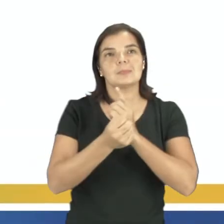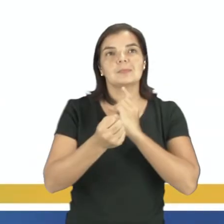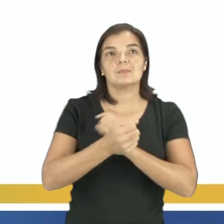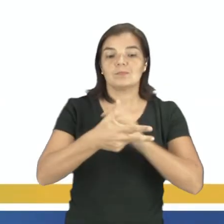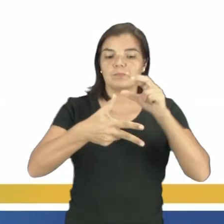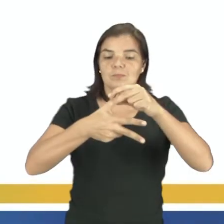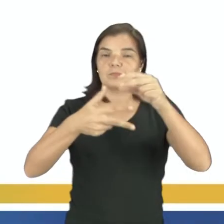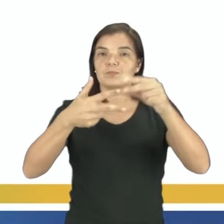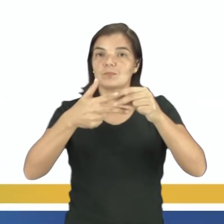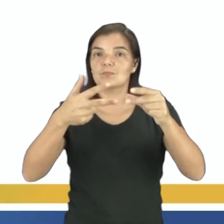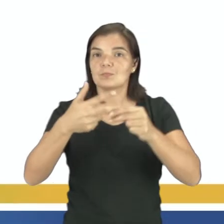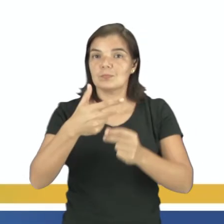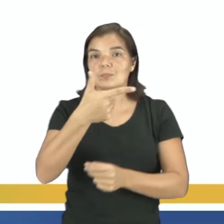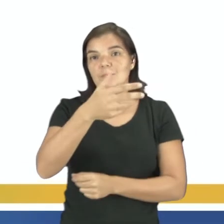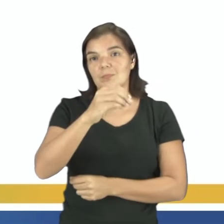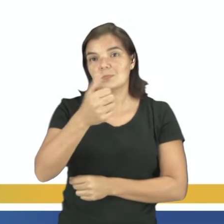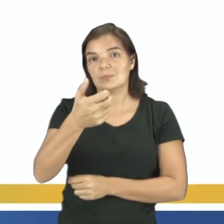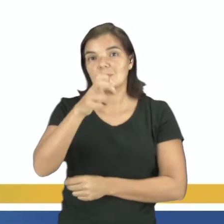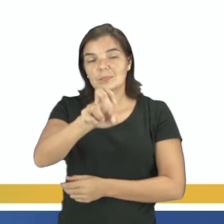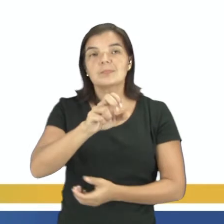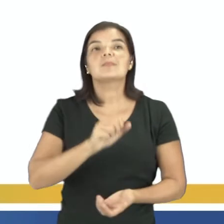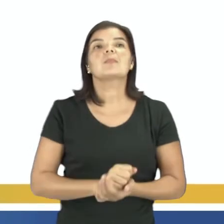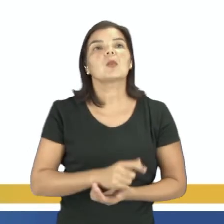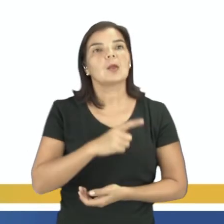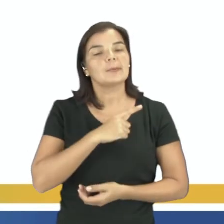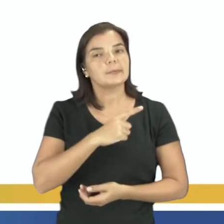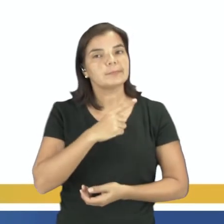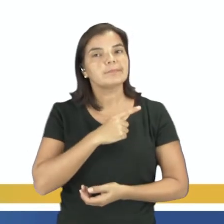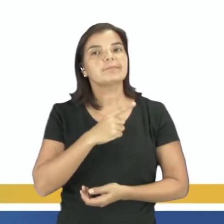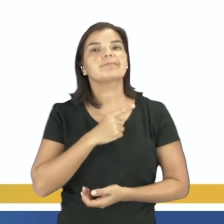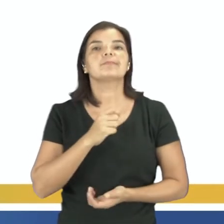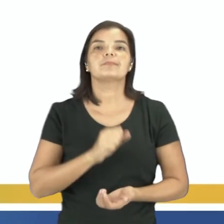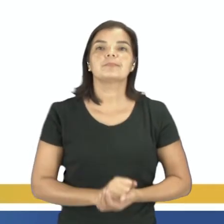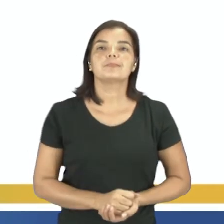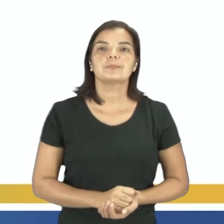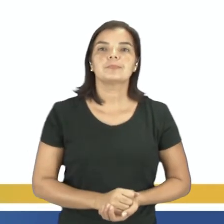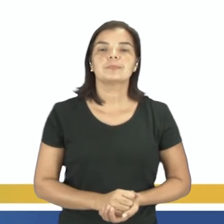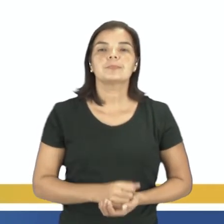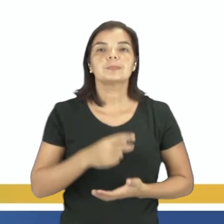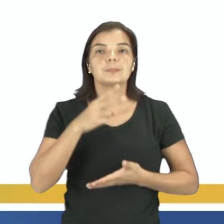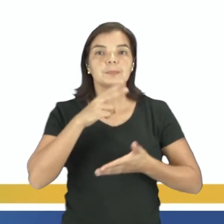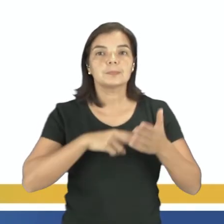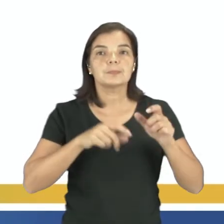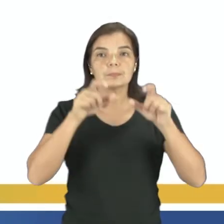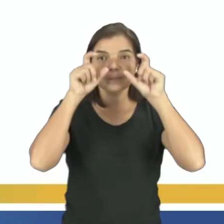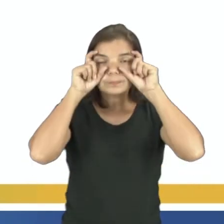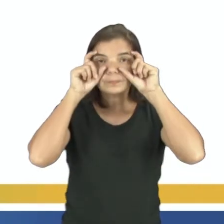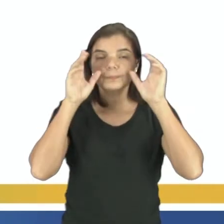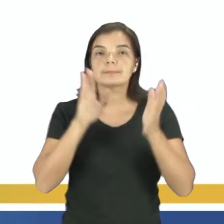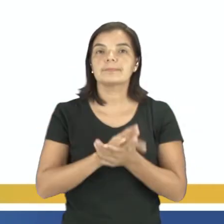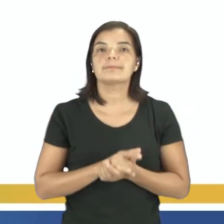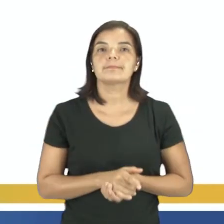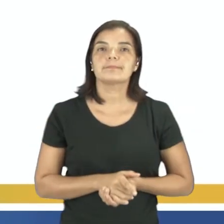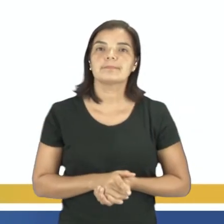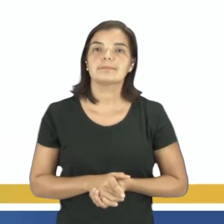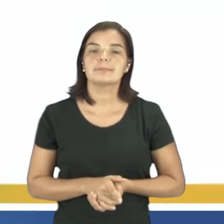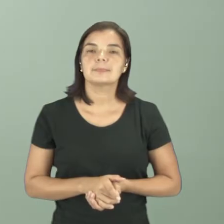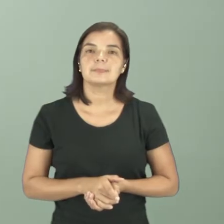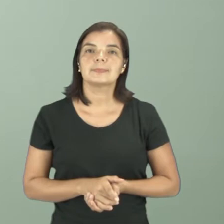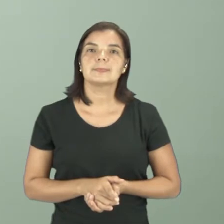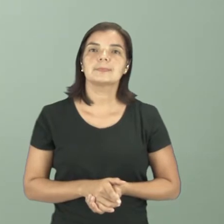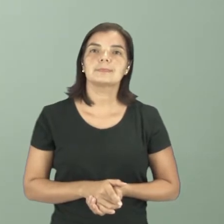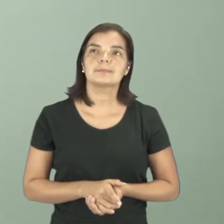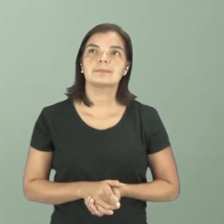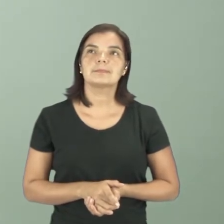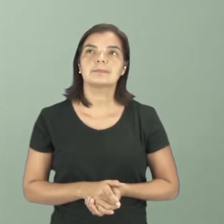Enem é sobre isso, gente. Enem de 2015 deu o que falar essa questão. Deixa eu colocar o óculos, a pessoa não enxerga. Ó,